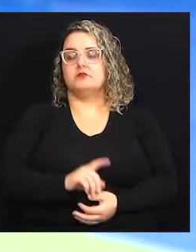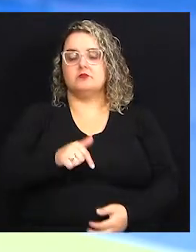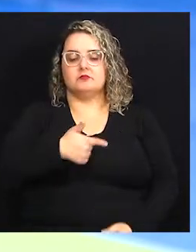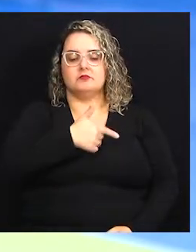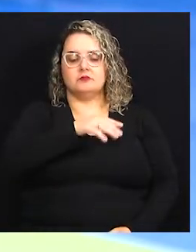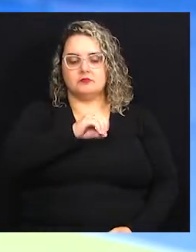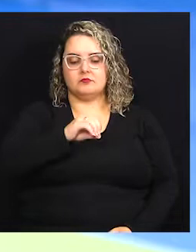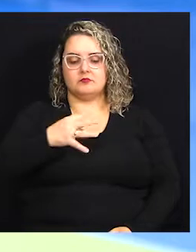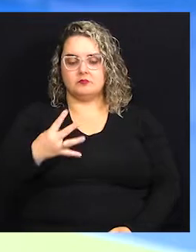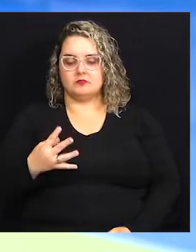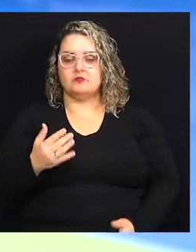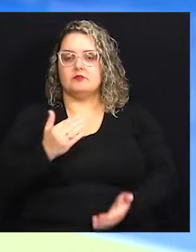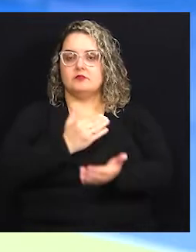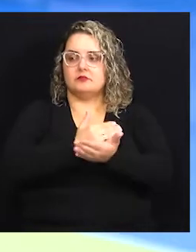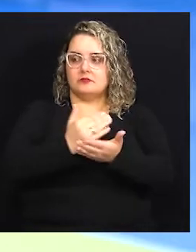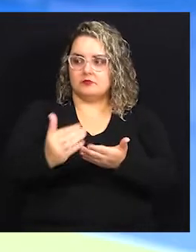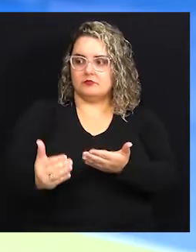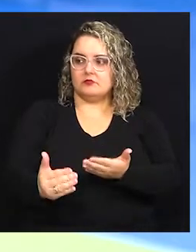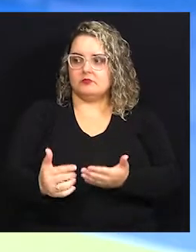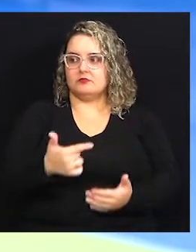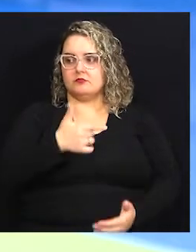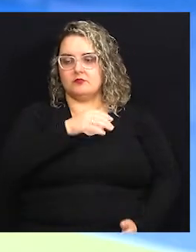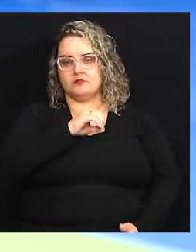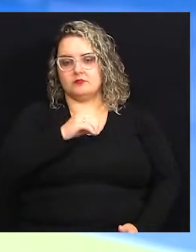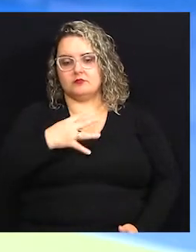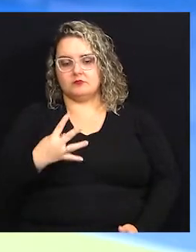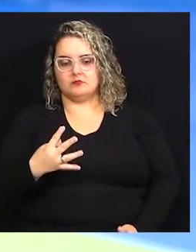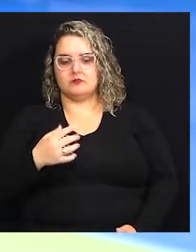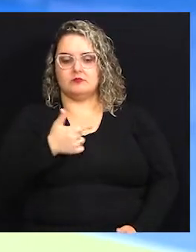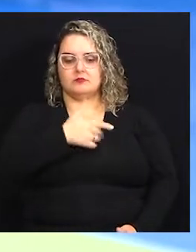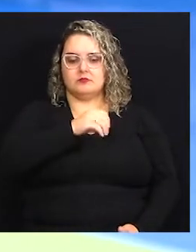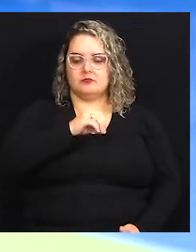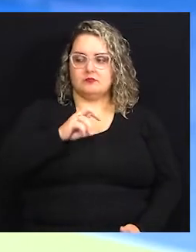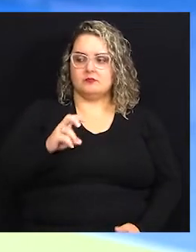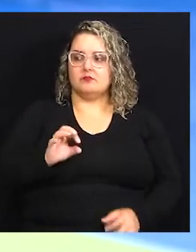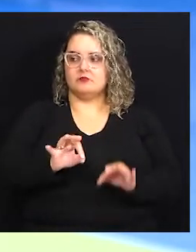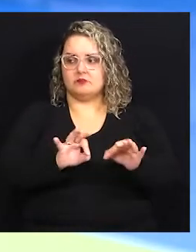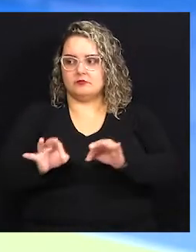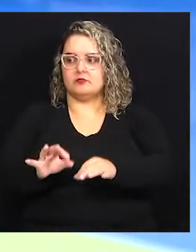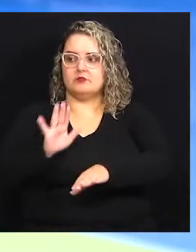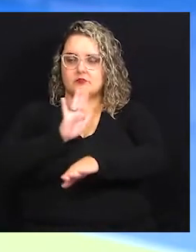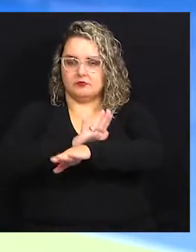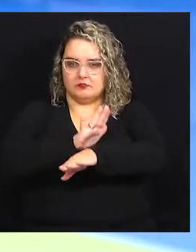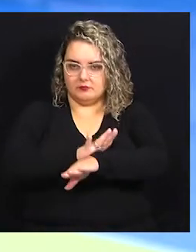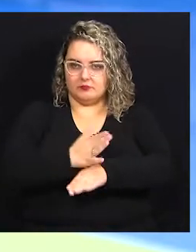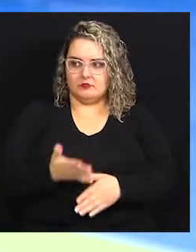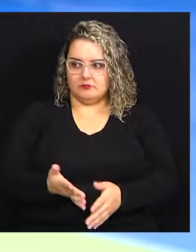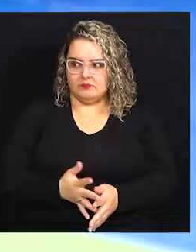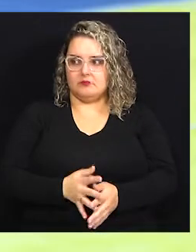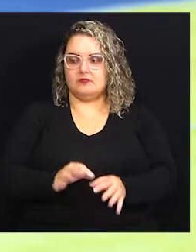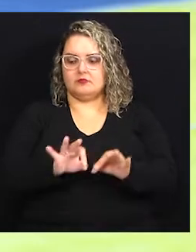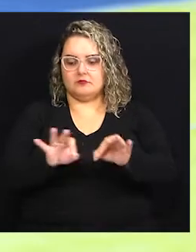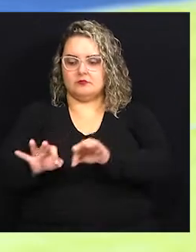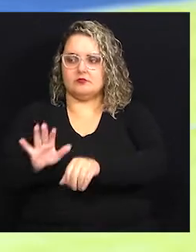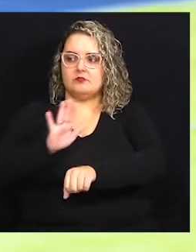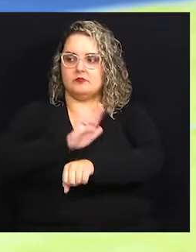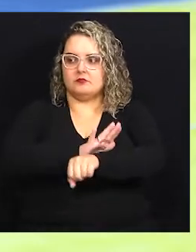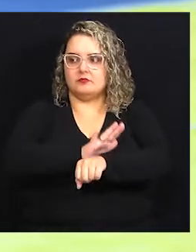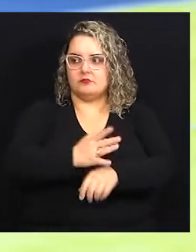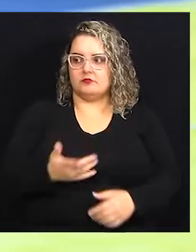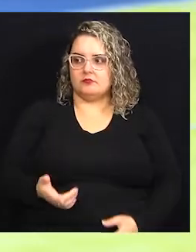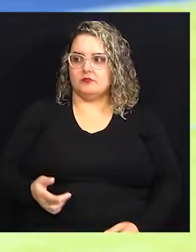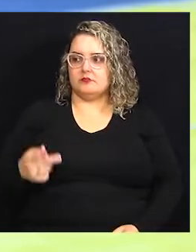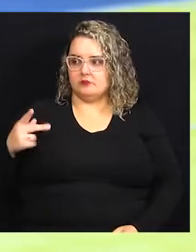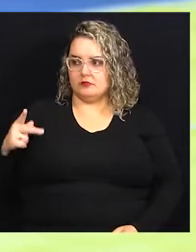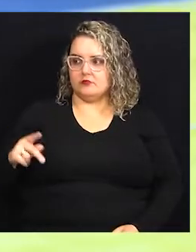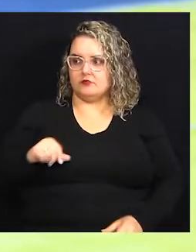2005, eu já comecei na função. 2004, 2005 eu já comecei a função preparador, assistente. Preparador, assistente. E aí partiu de você